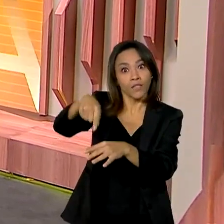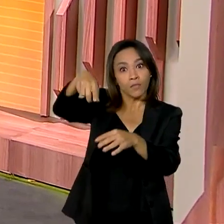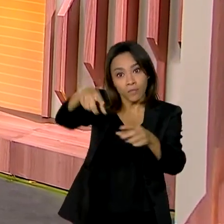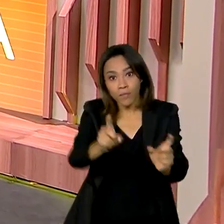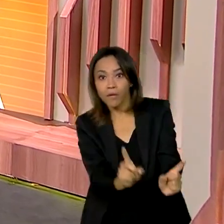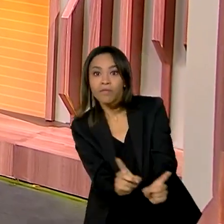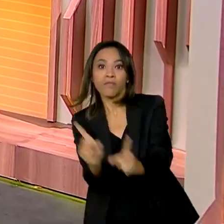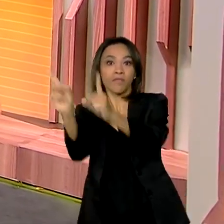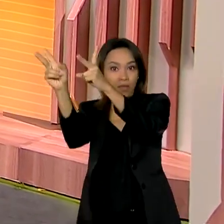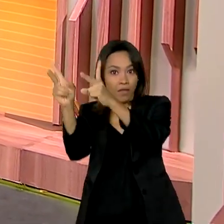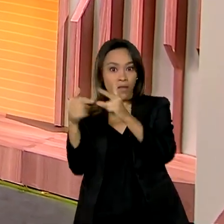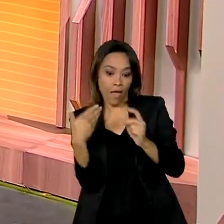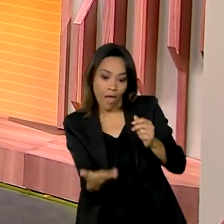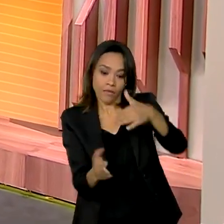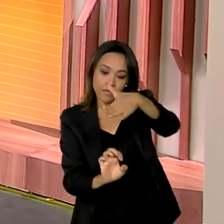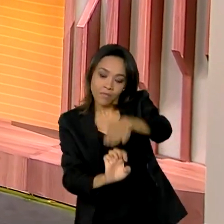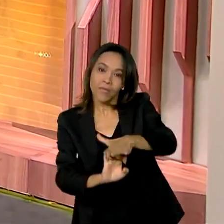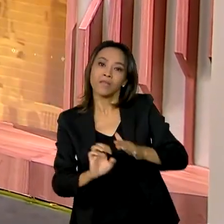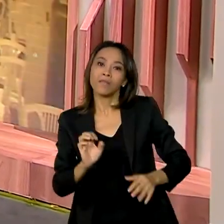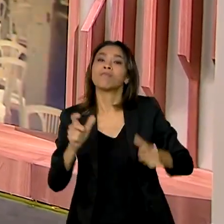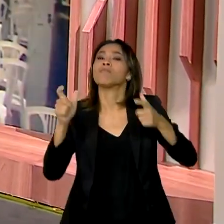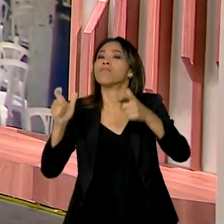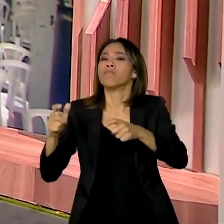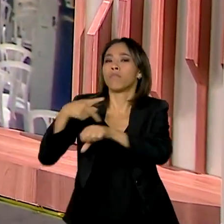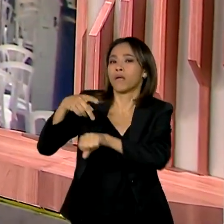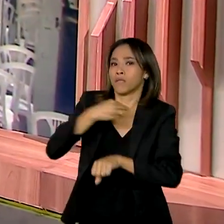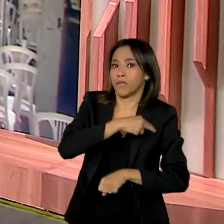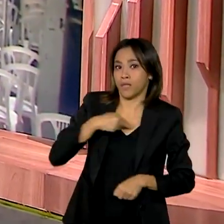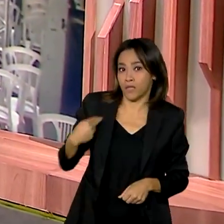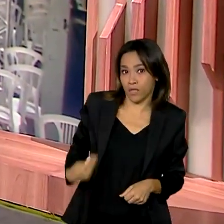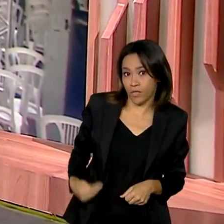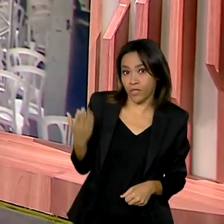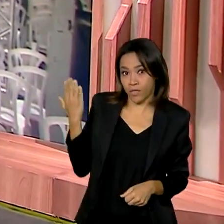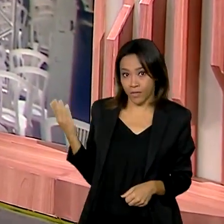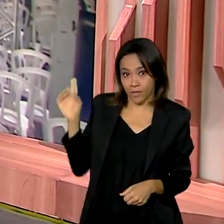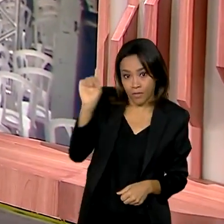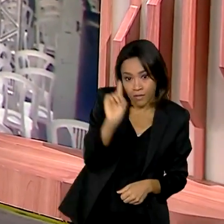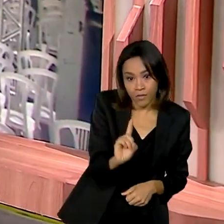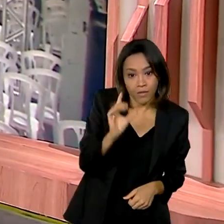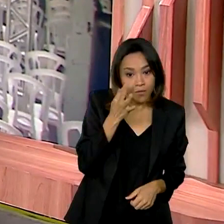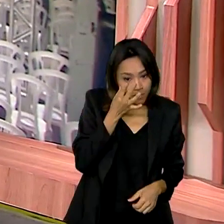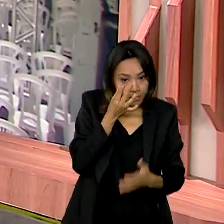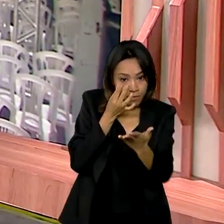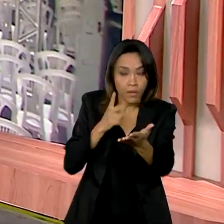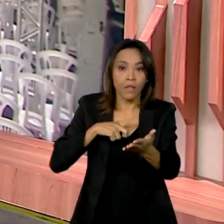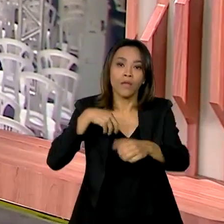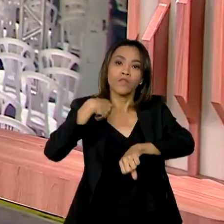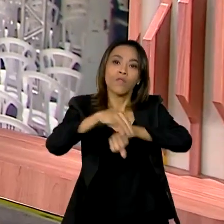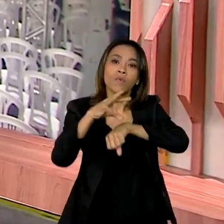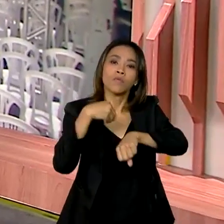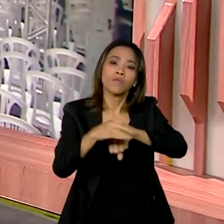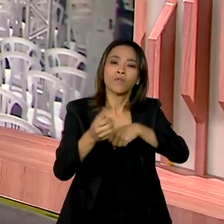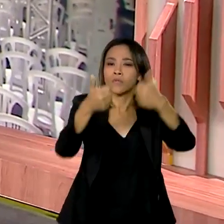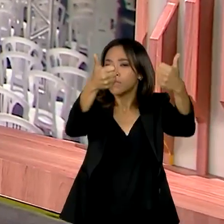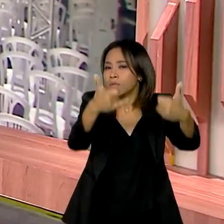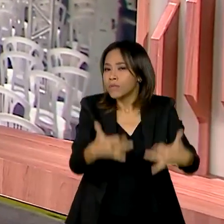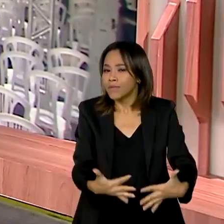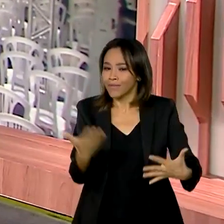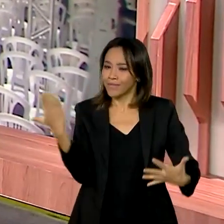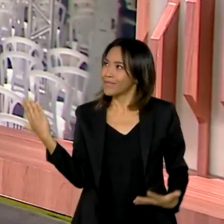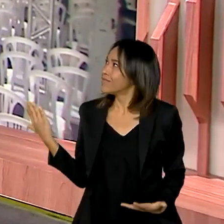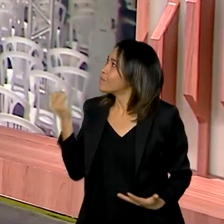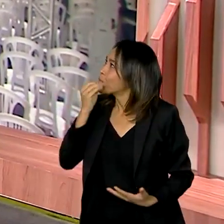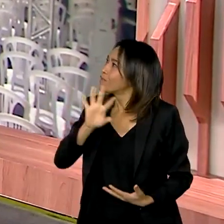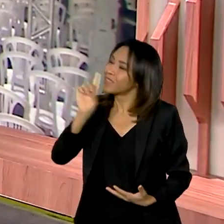brasileira habilitada a exportar para a China. O repórter Pablo Mundim já está lá e tem as informações para a gente, não é, Pablo? Bom dia para